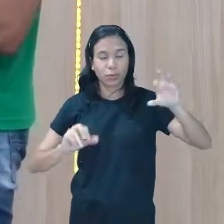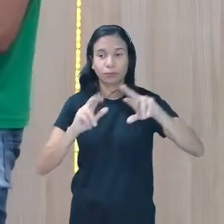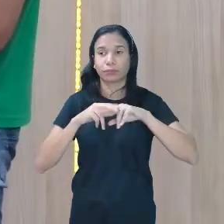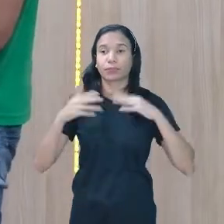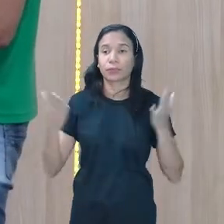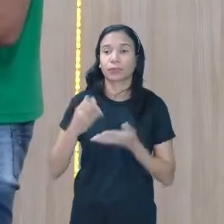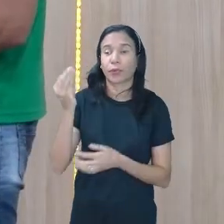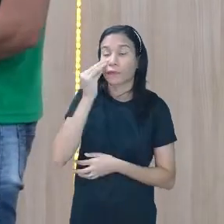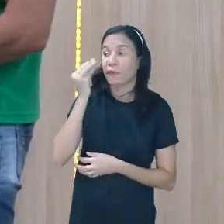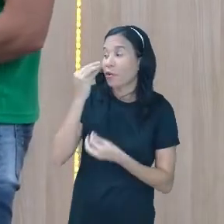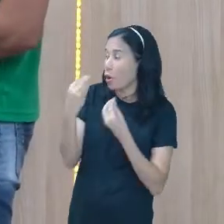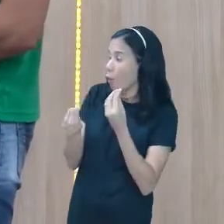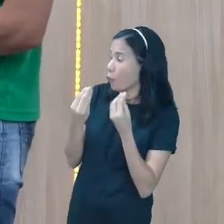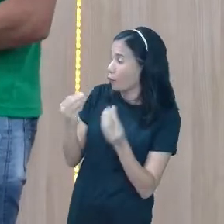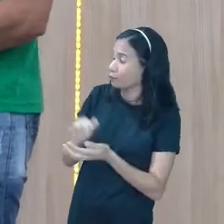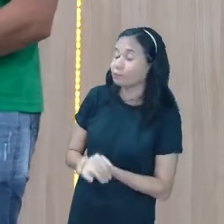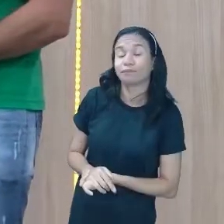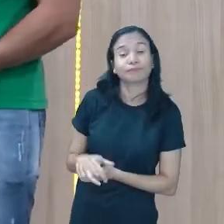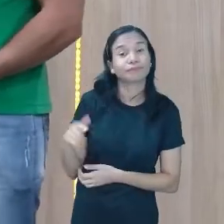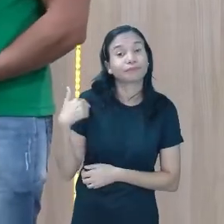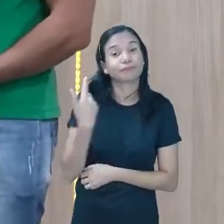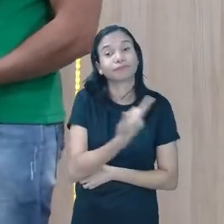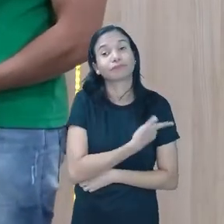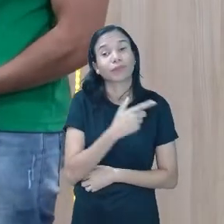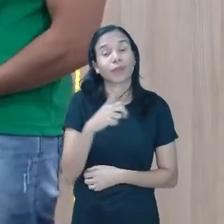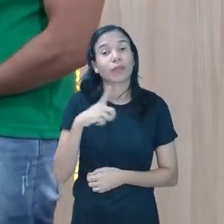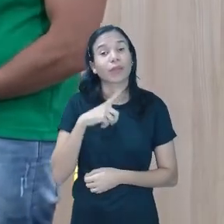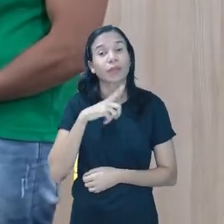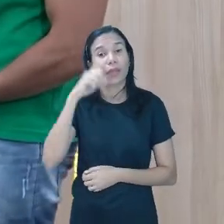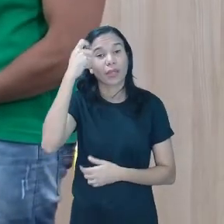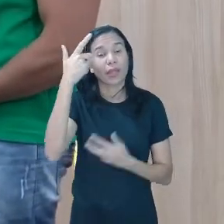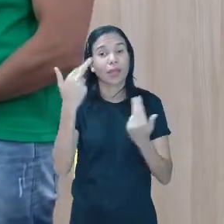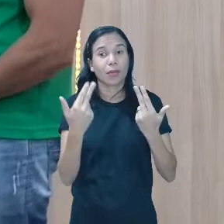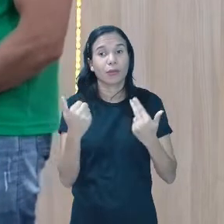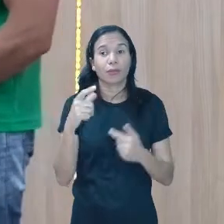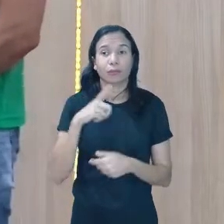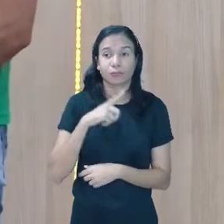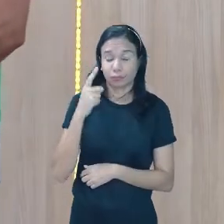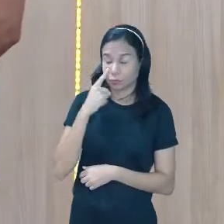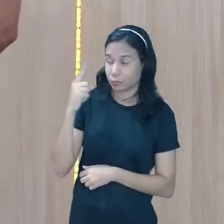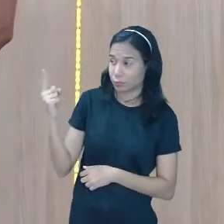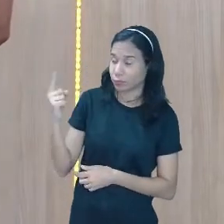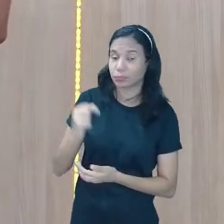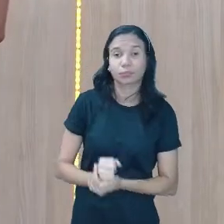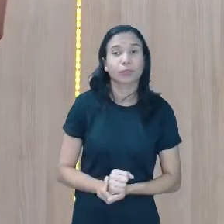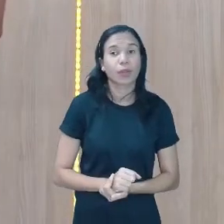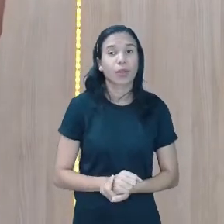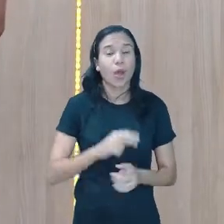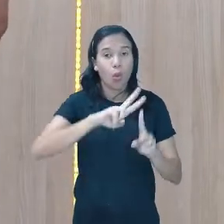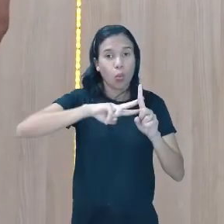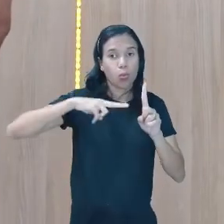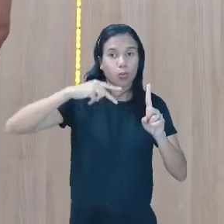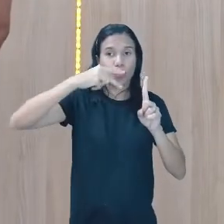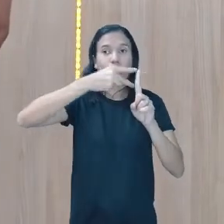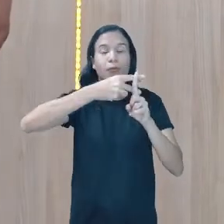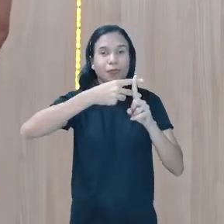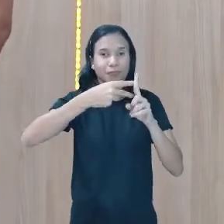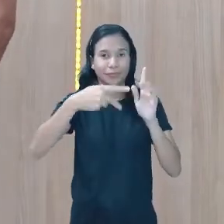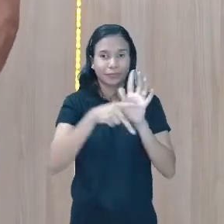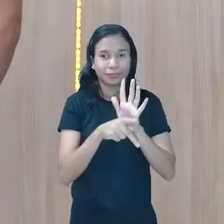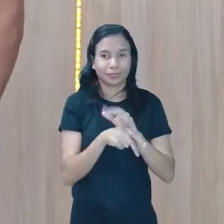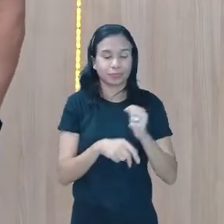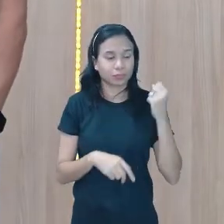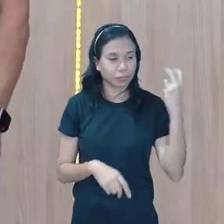a verificação, tá? Vamos fazer essa ideia de meio pelos extremos. Então, eu tenho aqui, ó, o dobro, que eu encontrei para